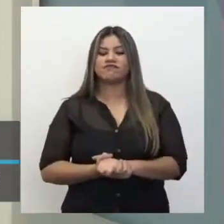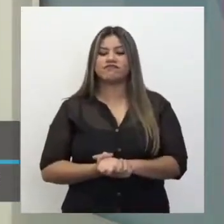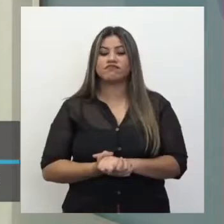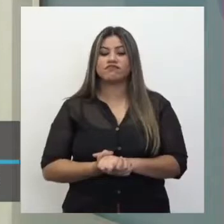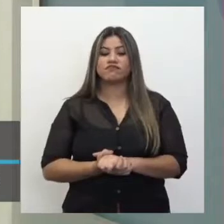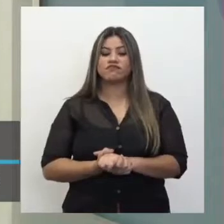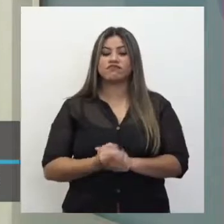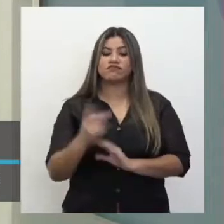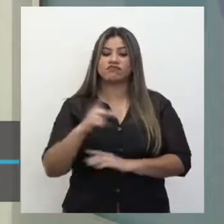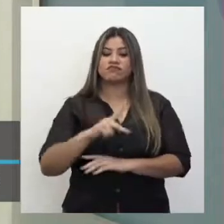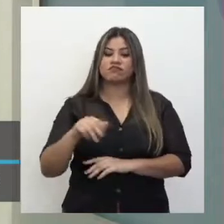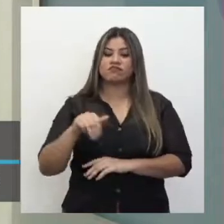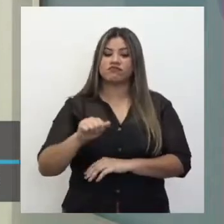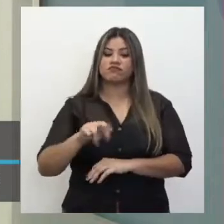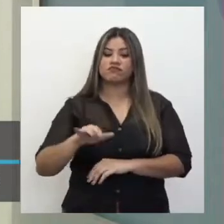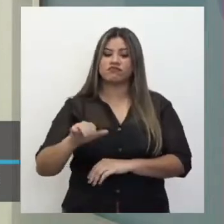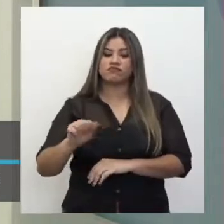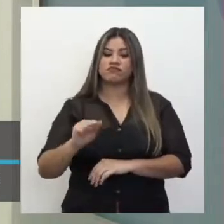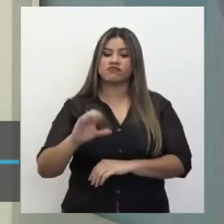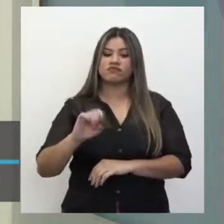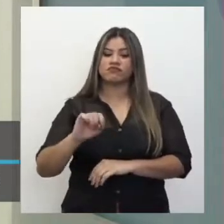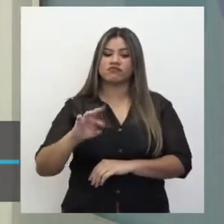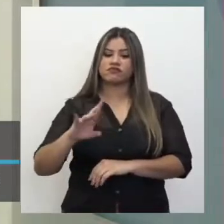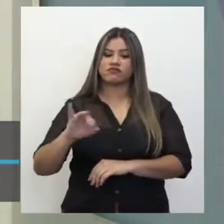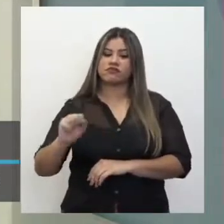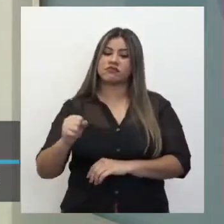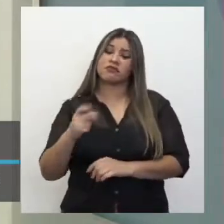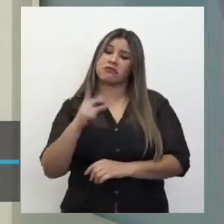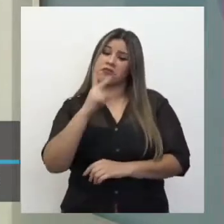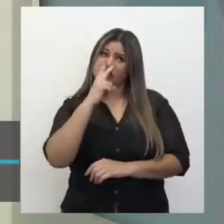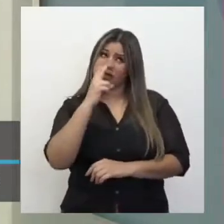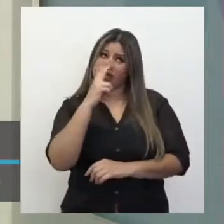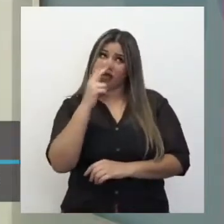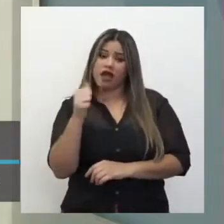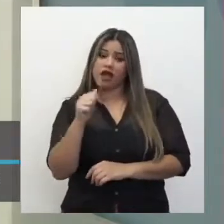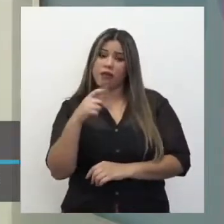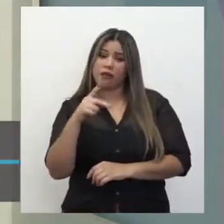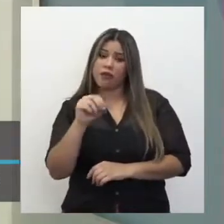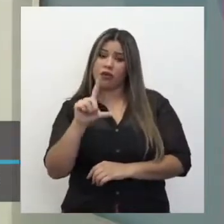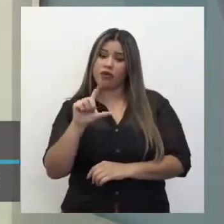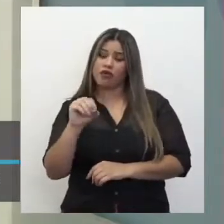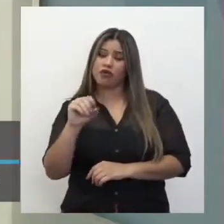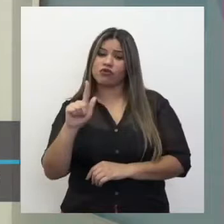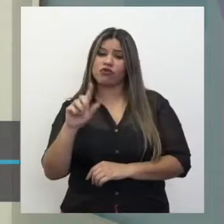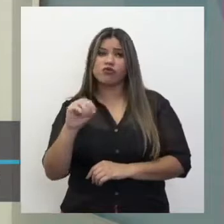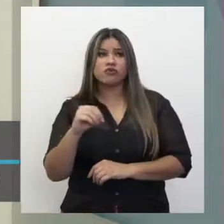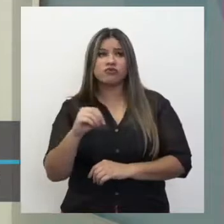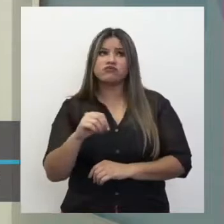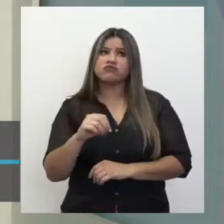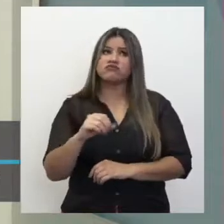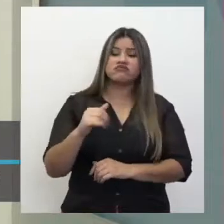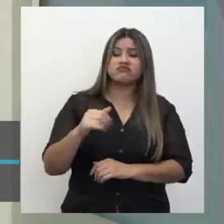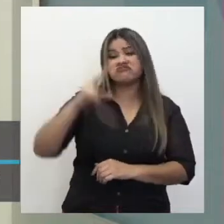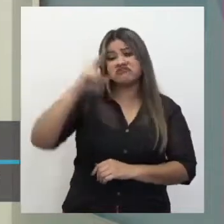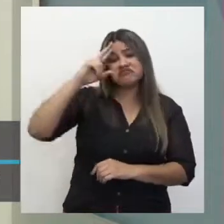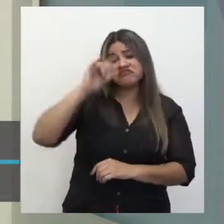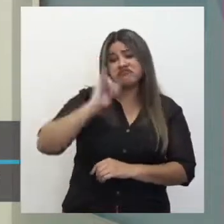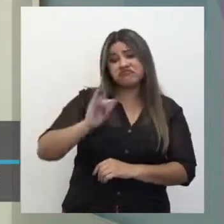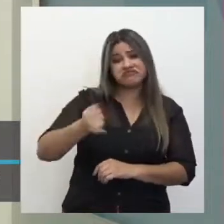A Pro Maria Cristina colocou, para mim é apólogo e lenda. Ok, Pro. Acho que só a gente,